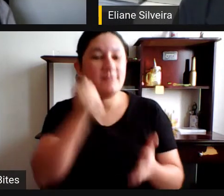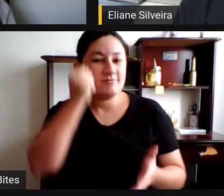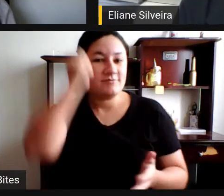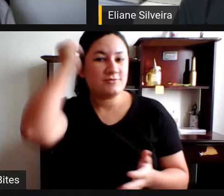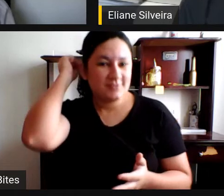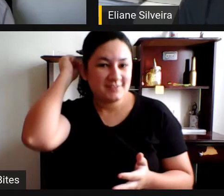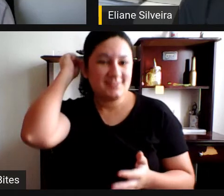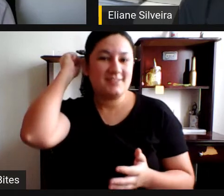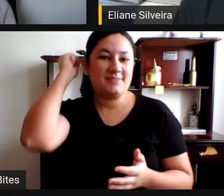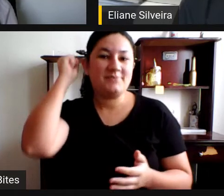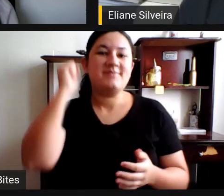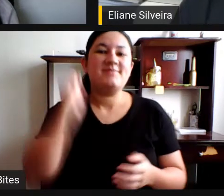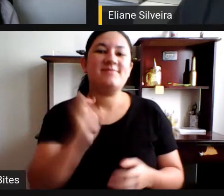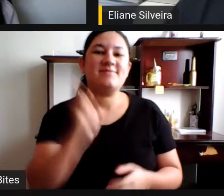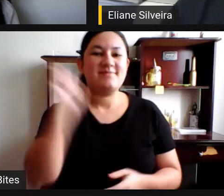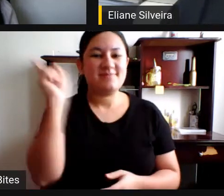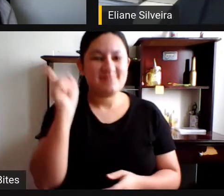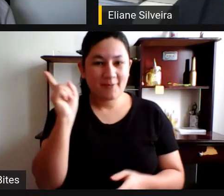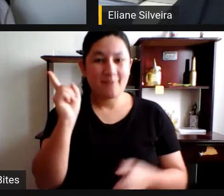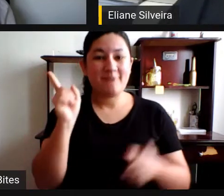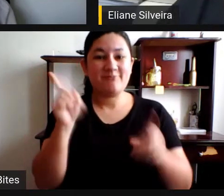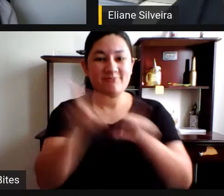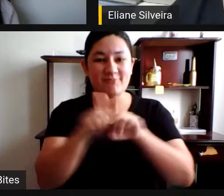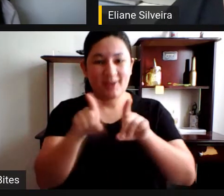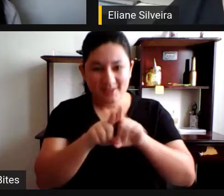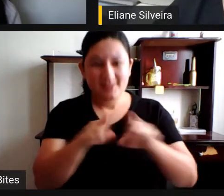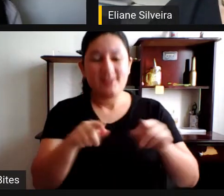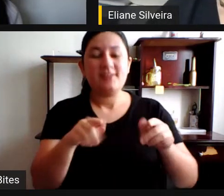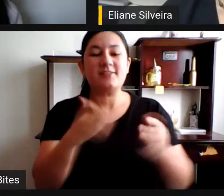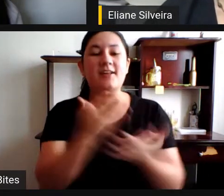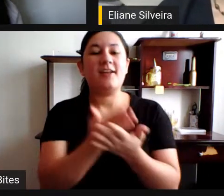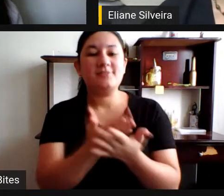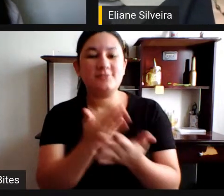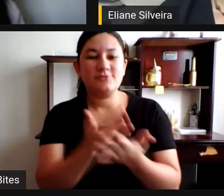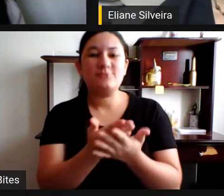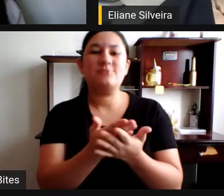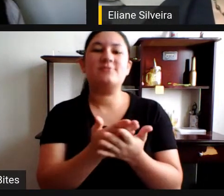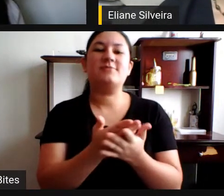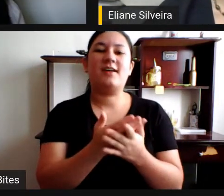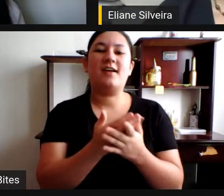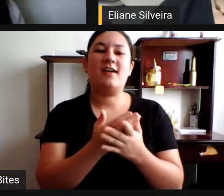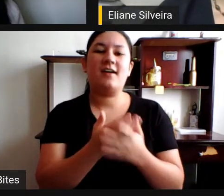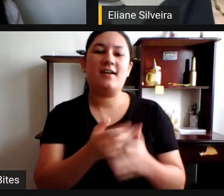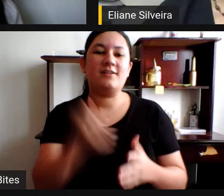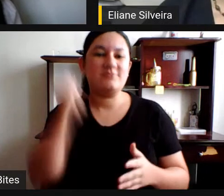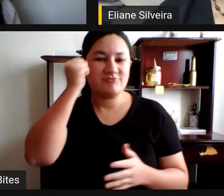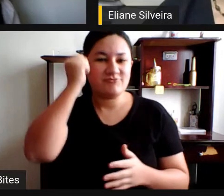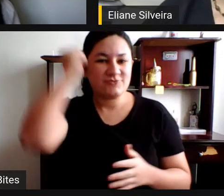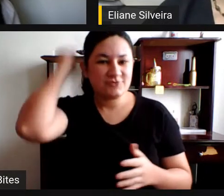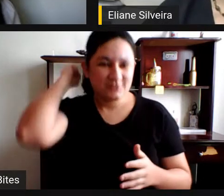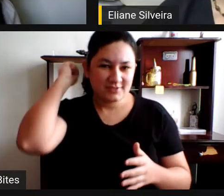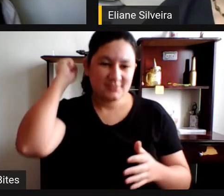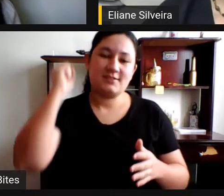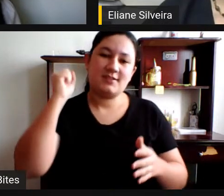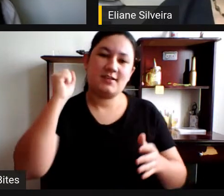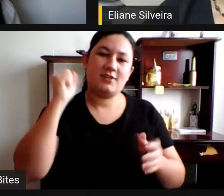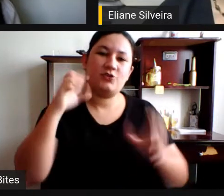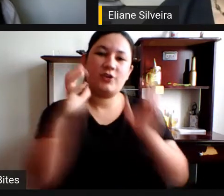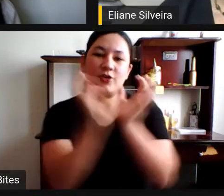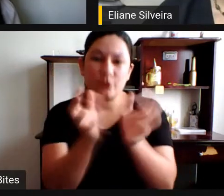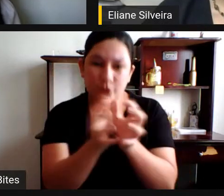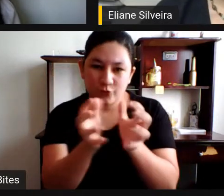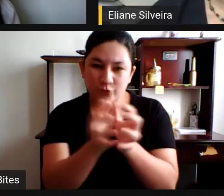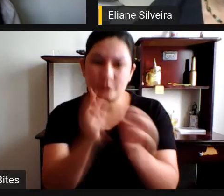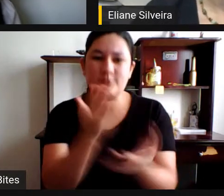de Sossi, e líder também do GT da Ampol de Estudos Sossirianos. Bem, antes de mais nada, né? Eu